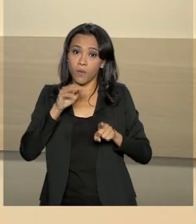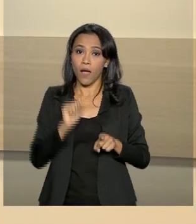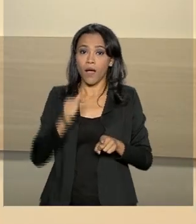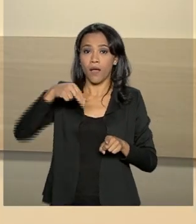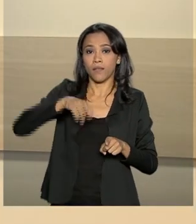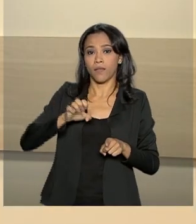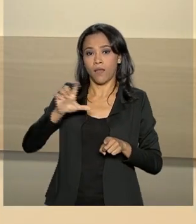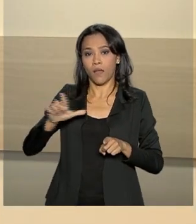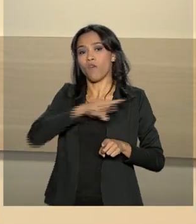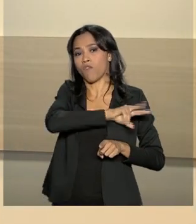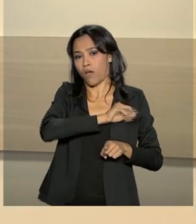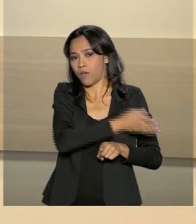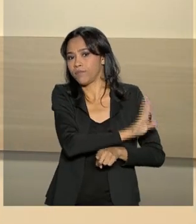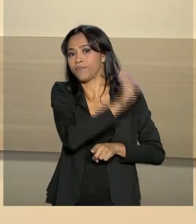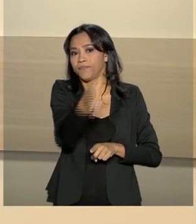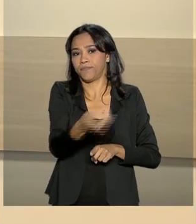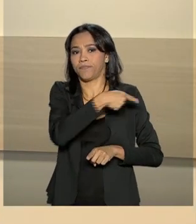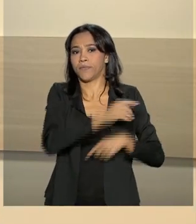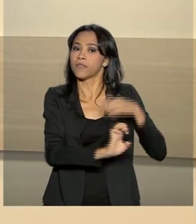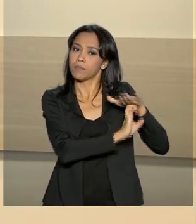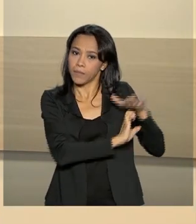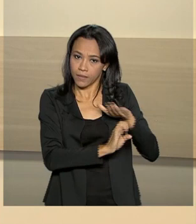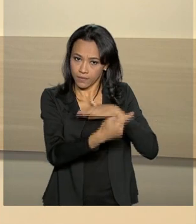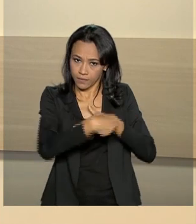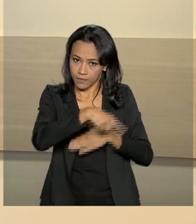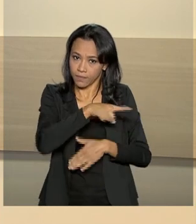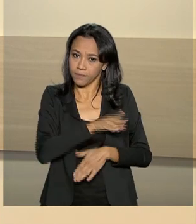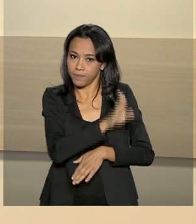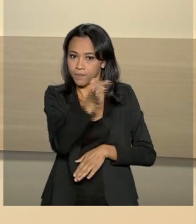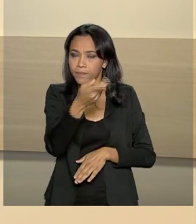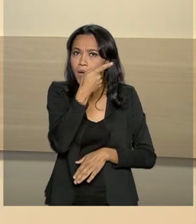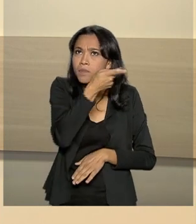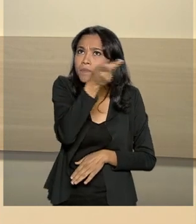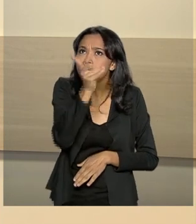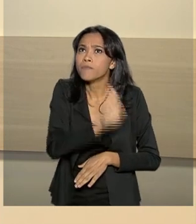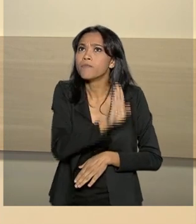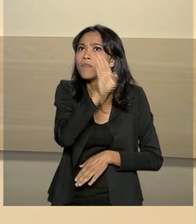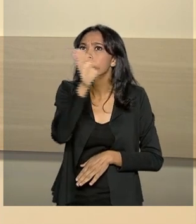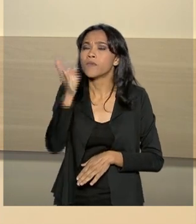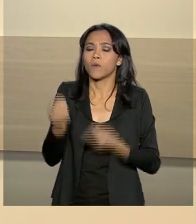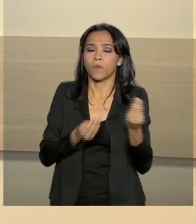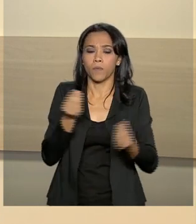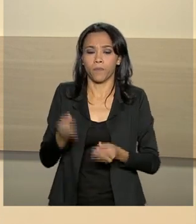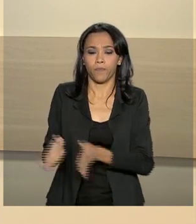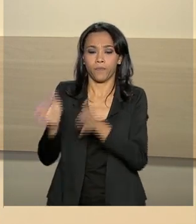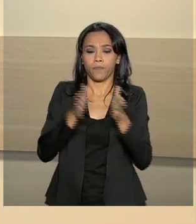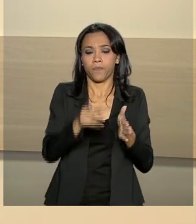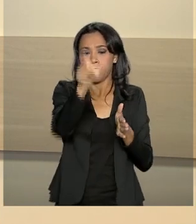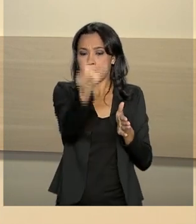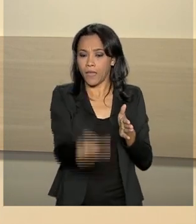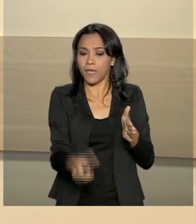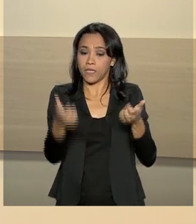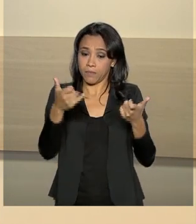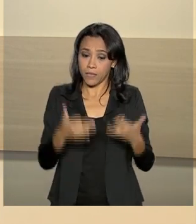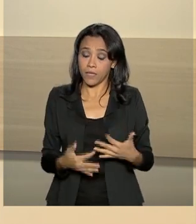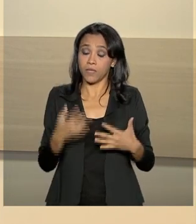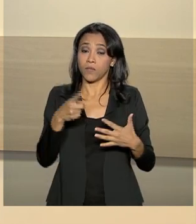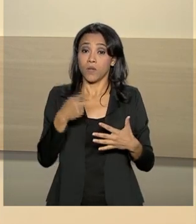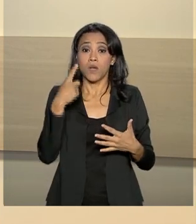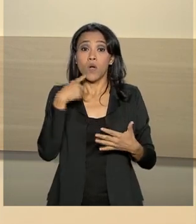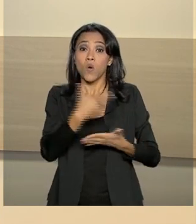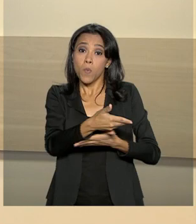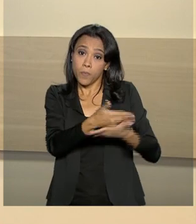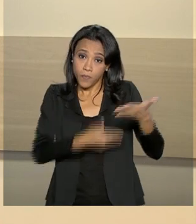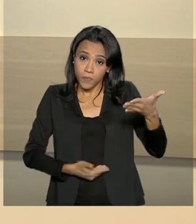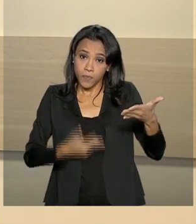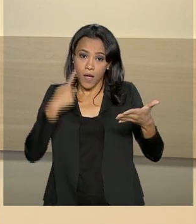Quando estivermos em campo, nós vamos fiscalizar a aderência do plano de segurança da barragem que essas empresas apresentaram